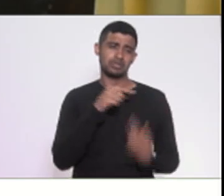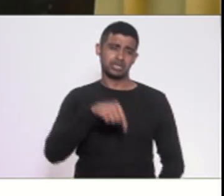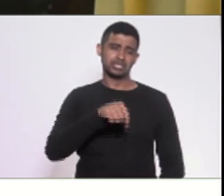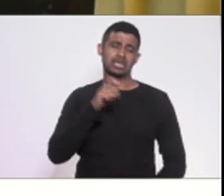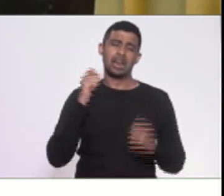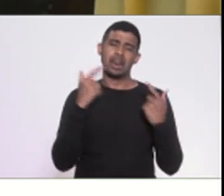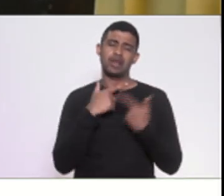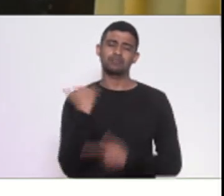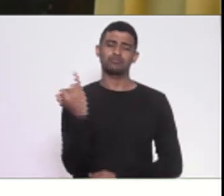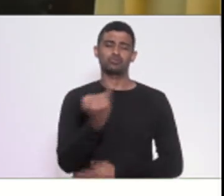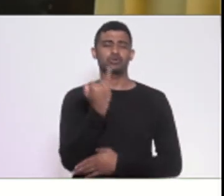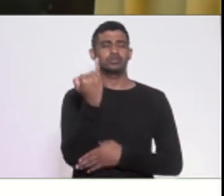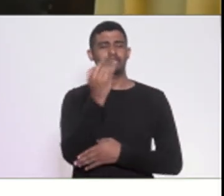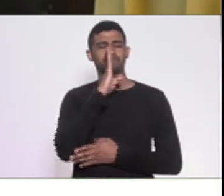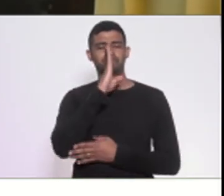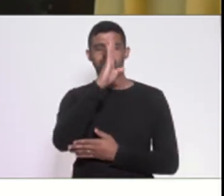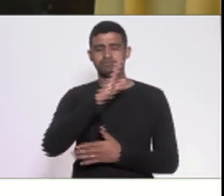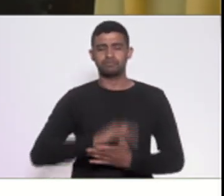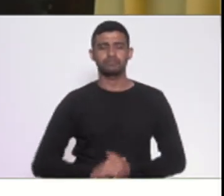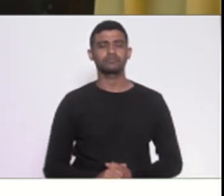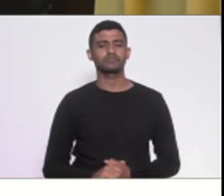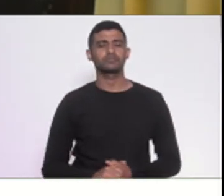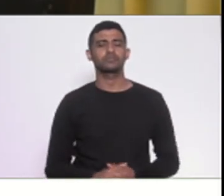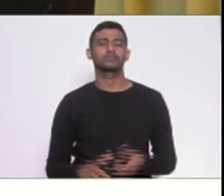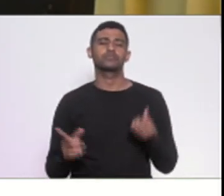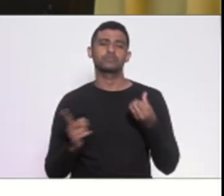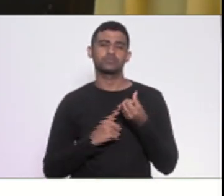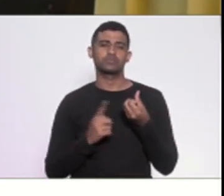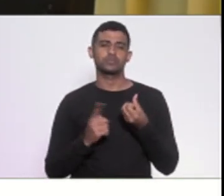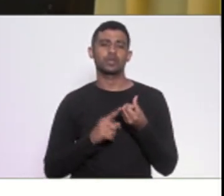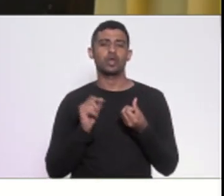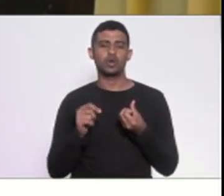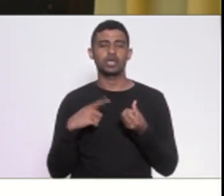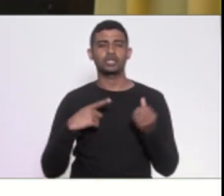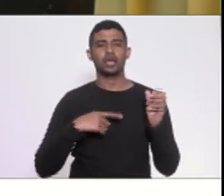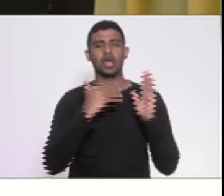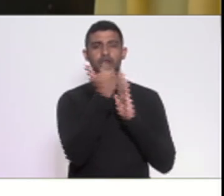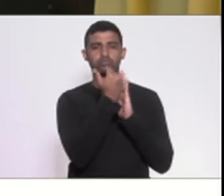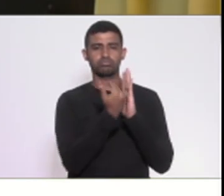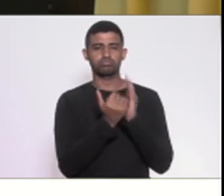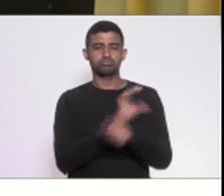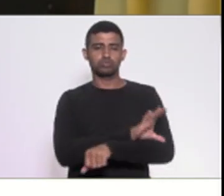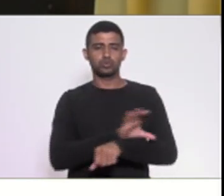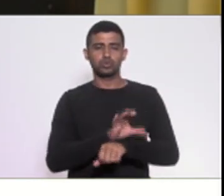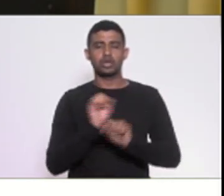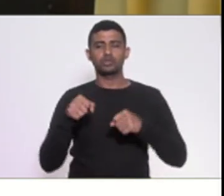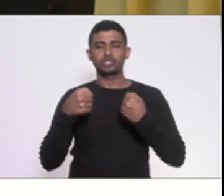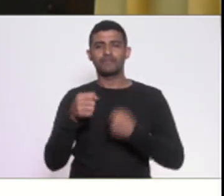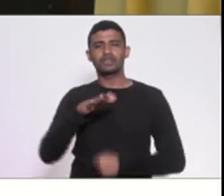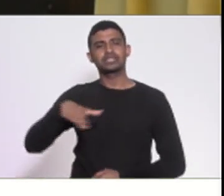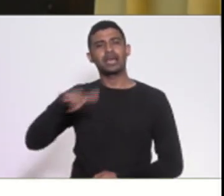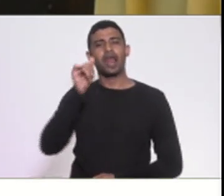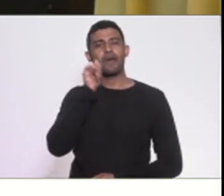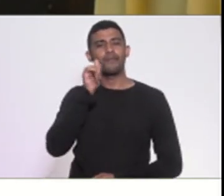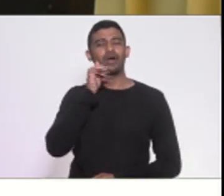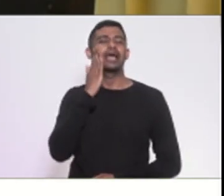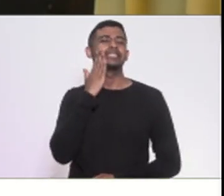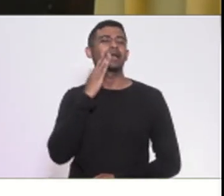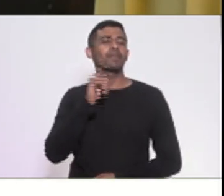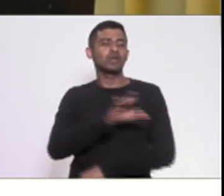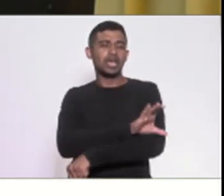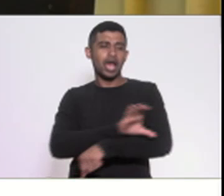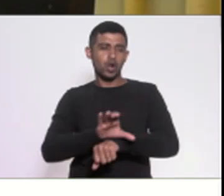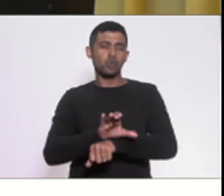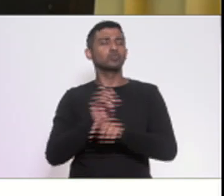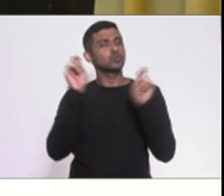fundamental, é primordial. 6. Instituir a agenda cultural em defesa dos direitos das mulheres, considerando que a cultura pode